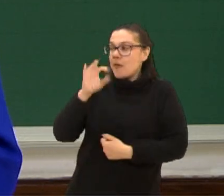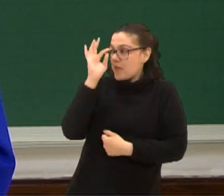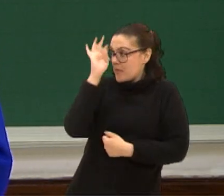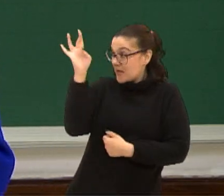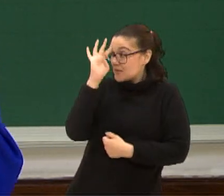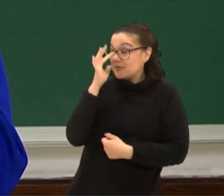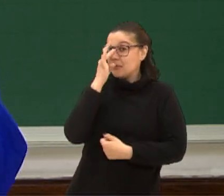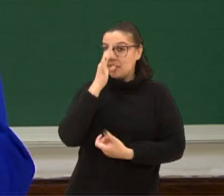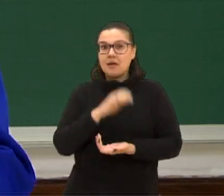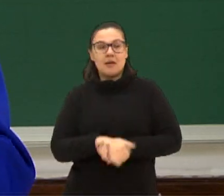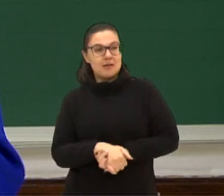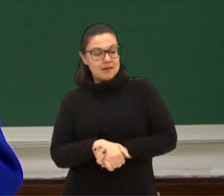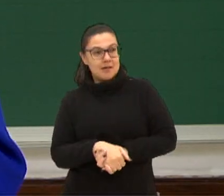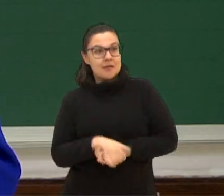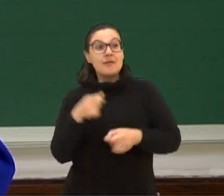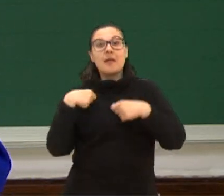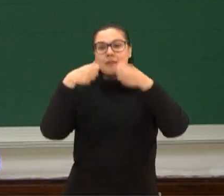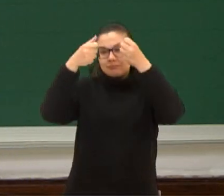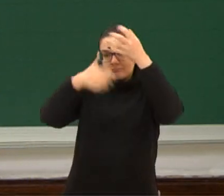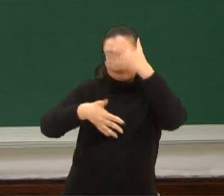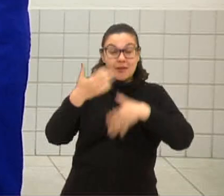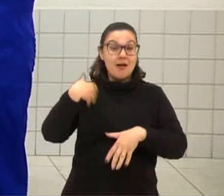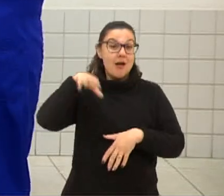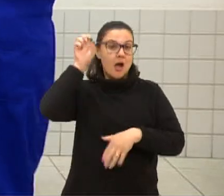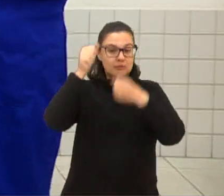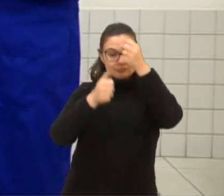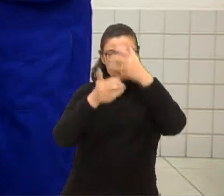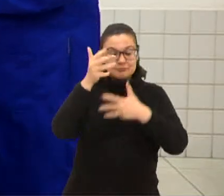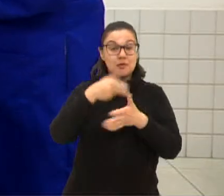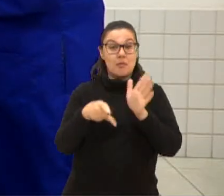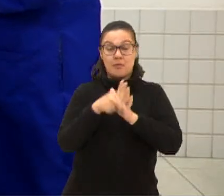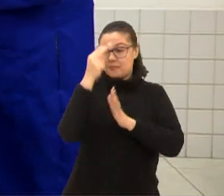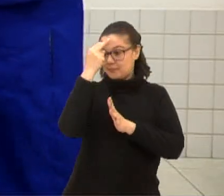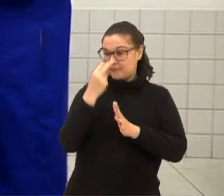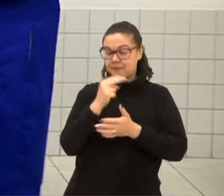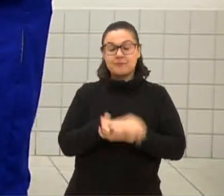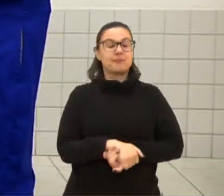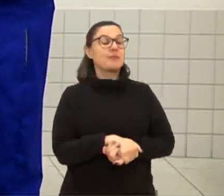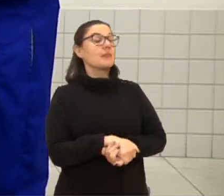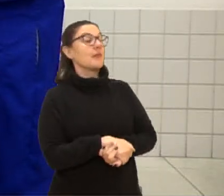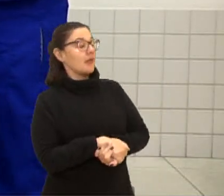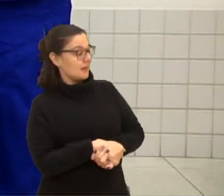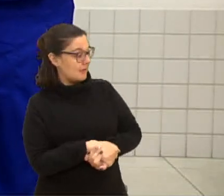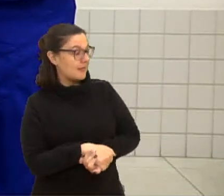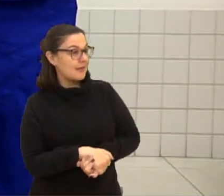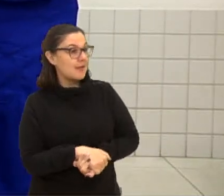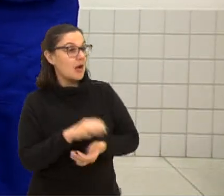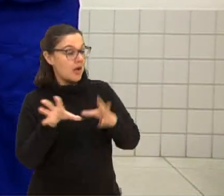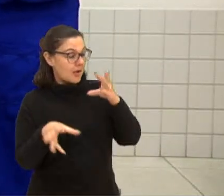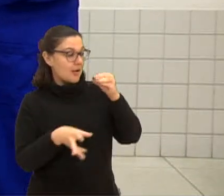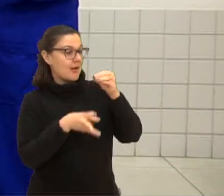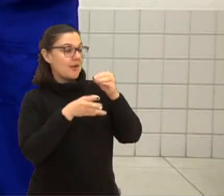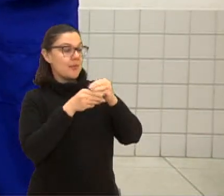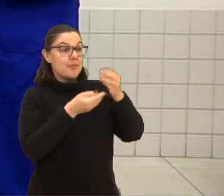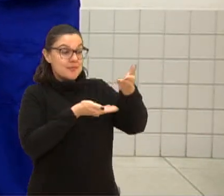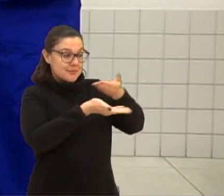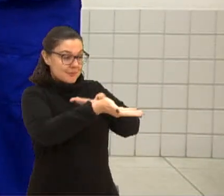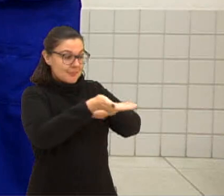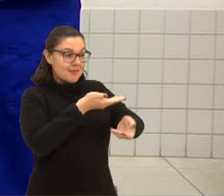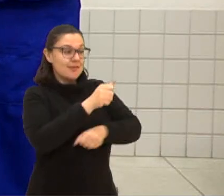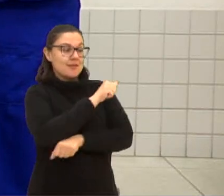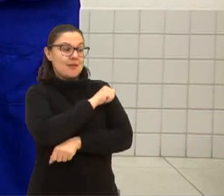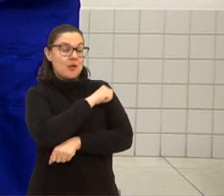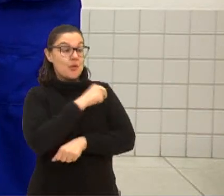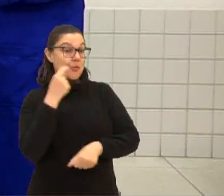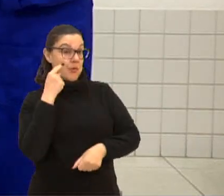imaginário, né? Num espetáculo de audiodescrição também. Certo. Só dando um adendo, para a gente interagir aqui com os alunos,